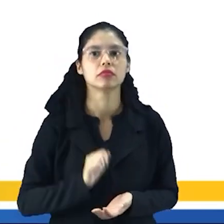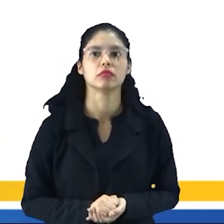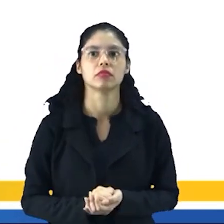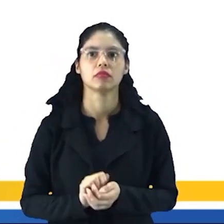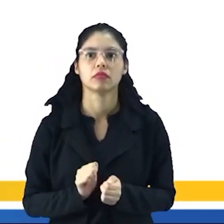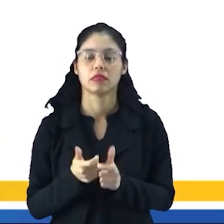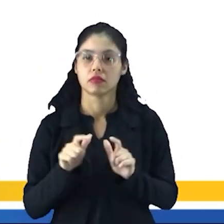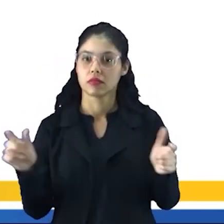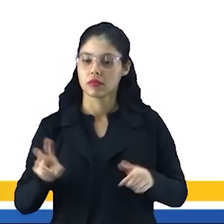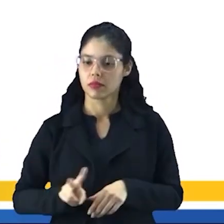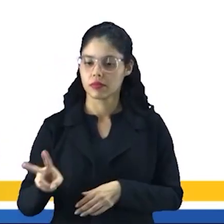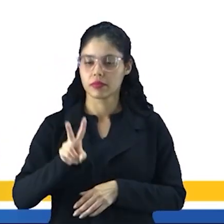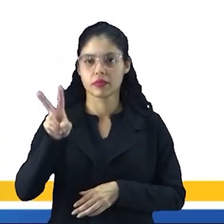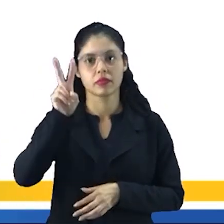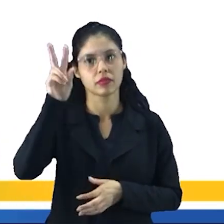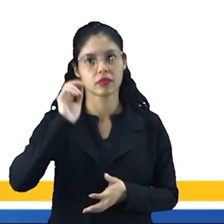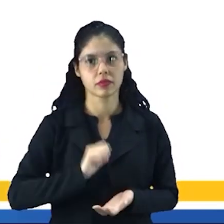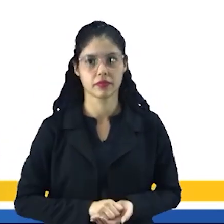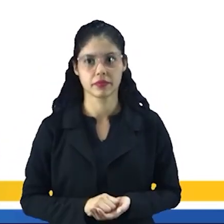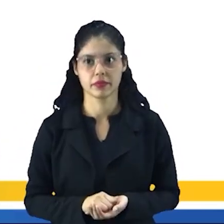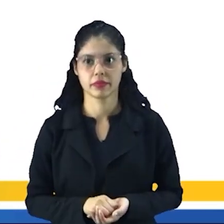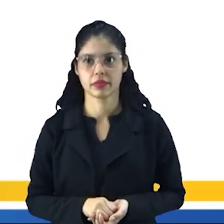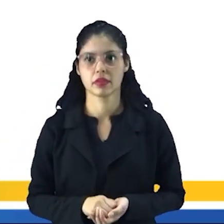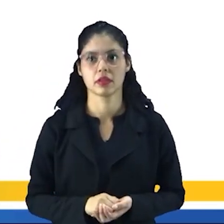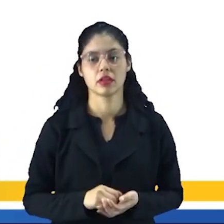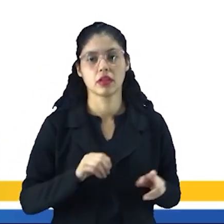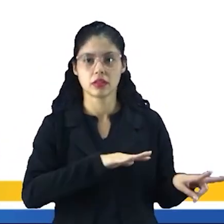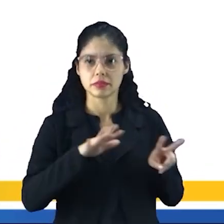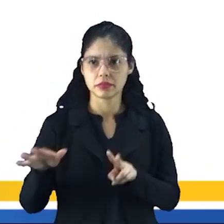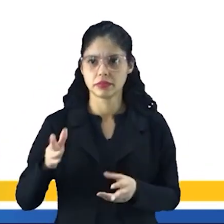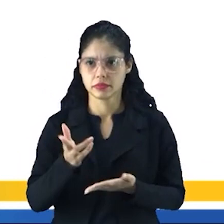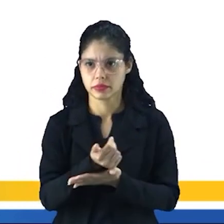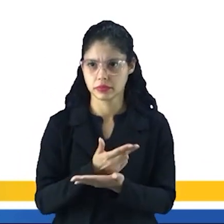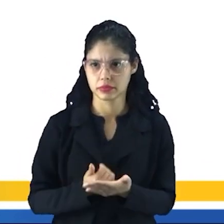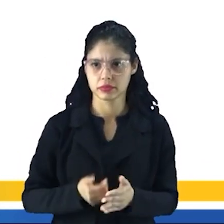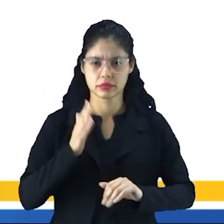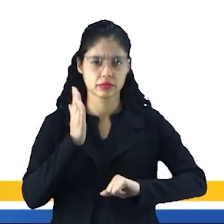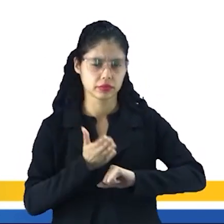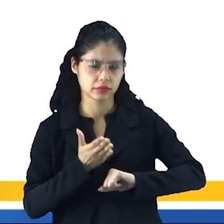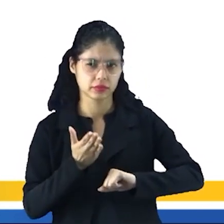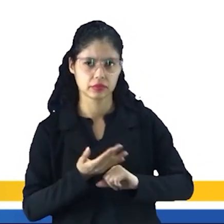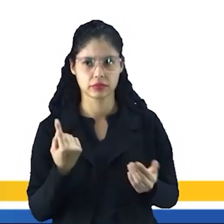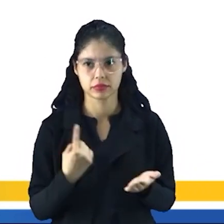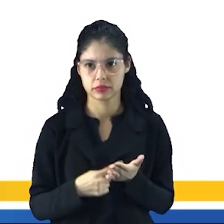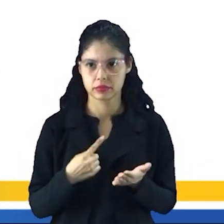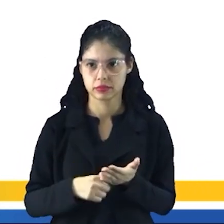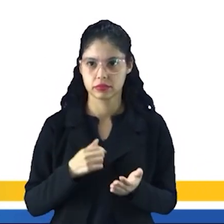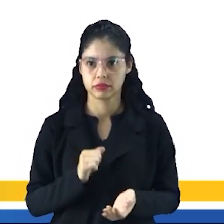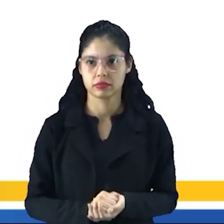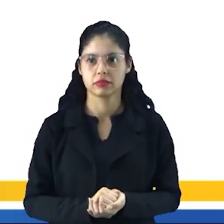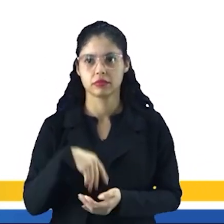a racionalidade eram extremamente valorizados. A Semana de Arte Moderna,